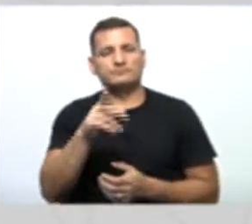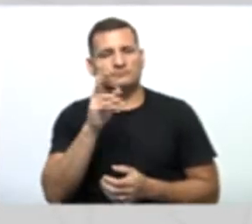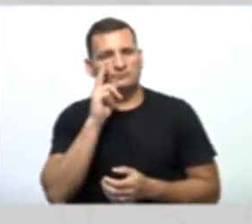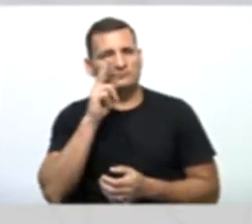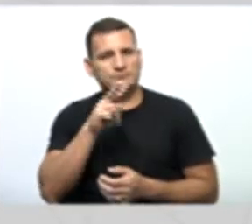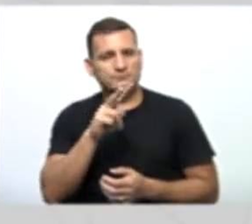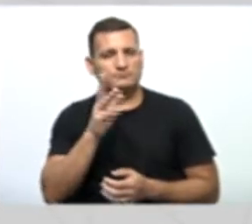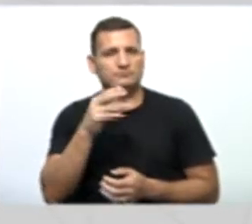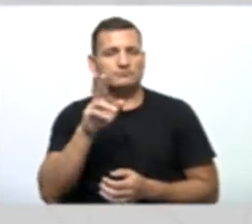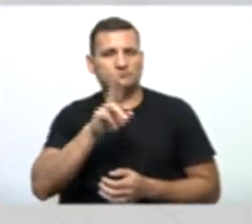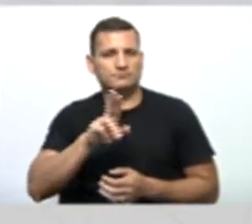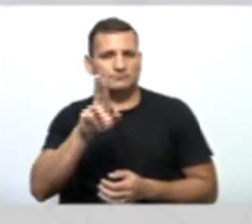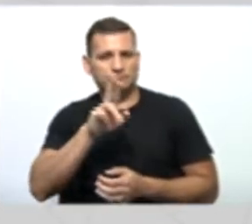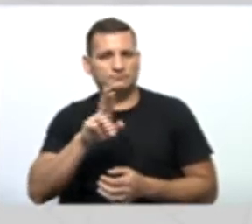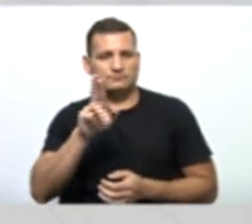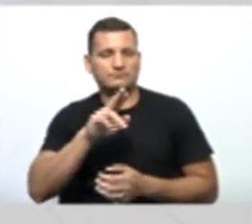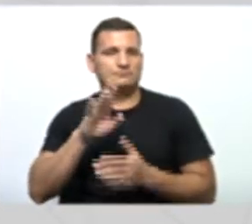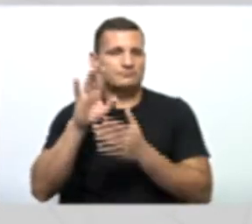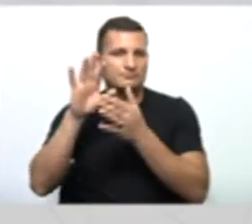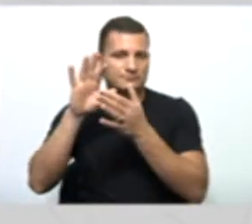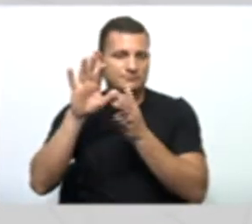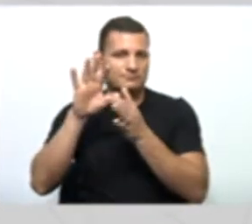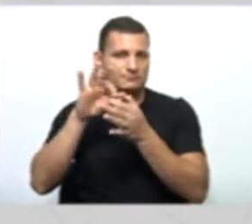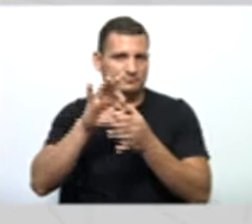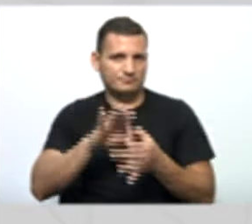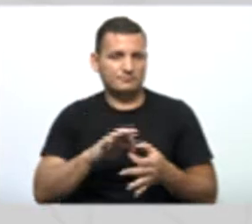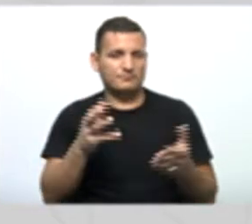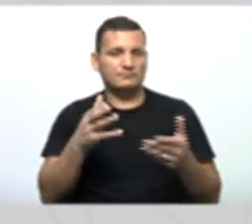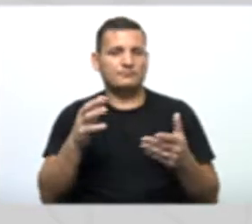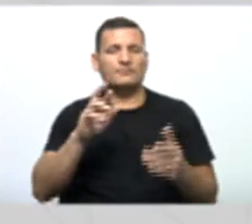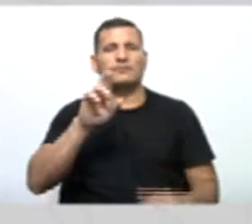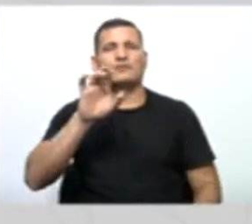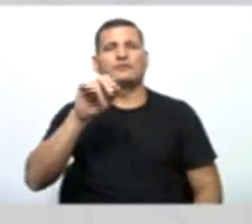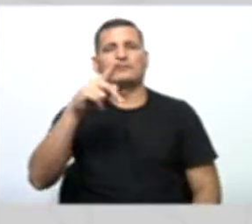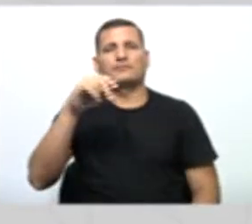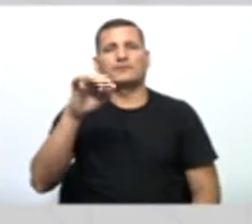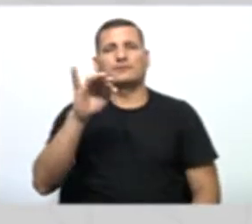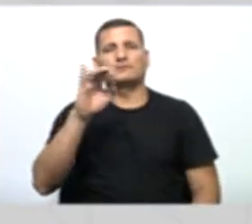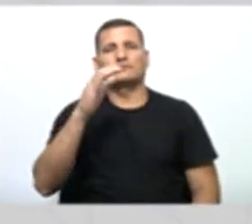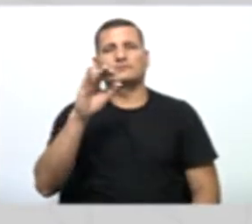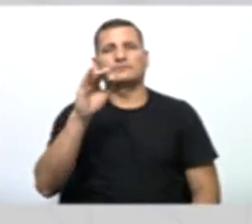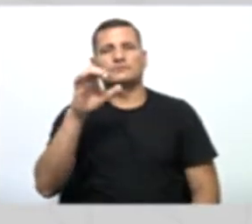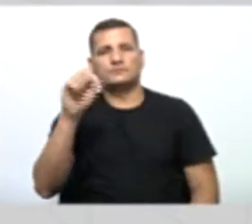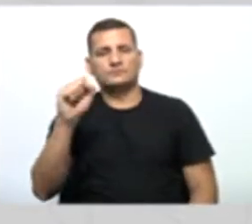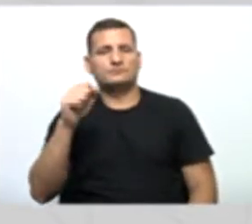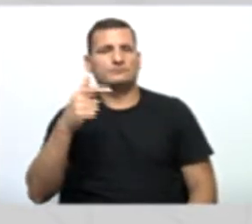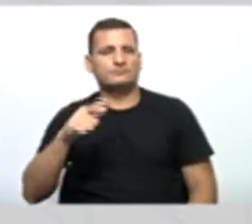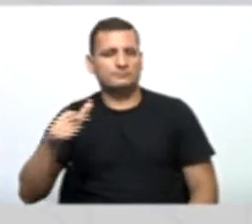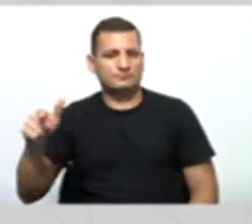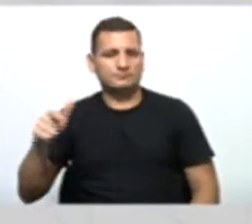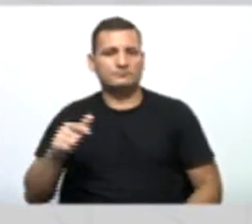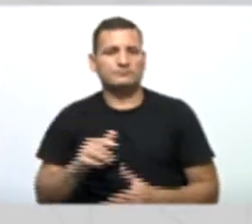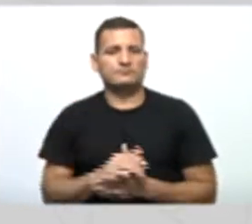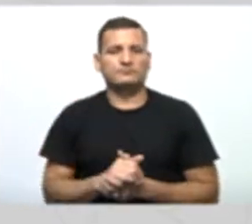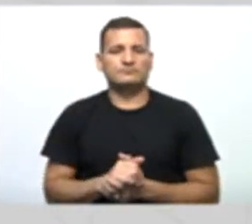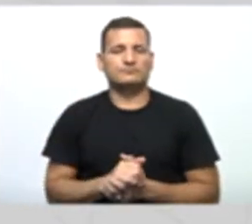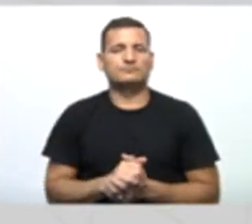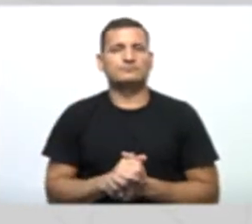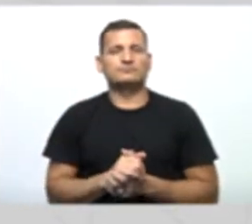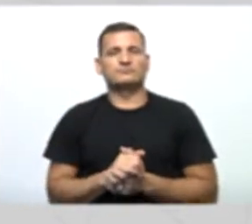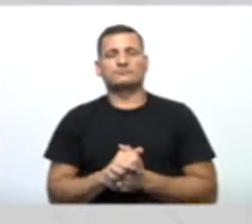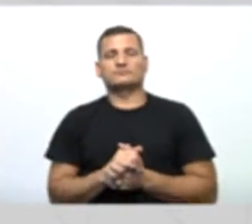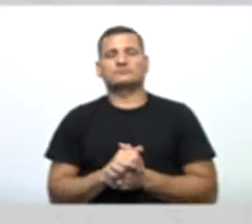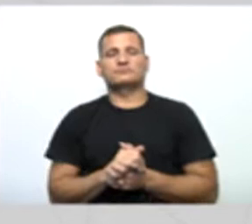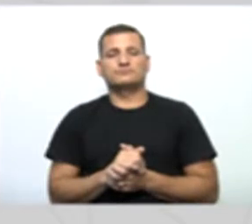que a gente aplicou aí nesse contexto. Agora, repetições, né? O que vocês entendem por repetição? Quando a gente fala em